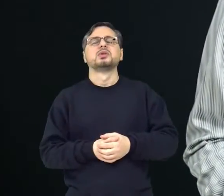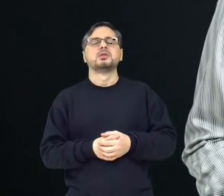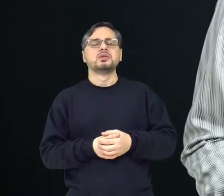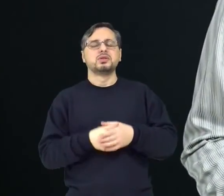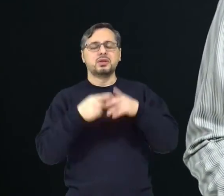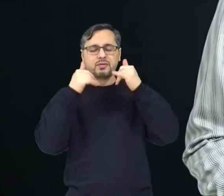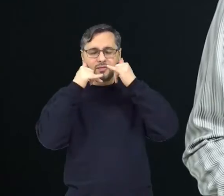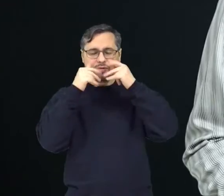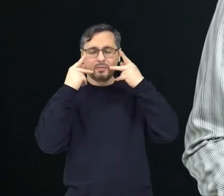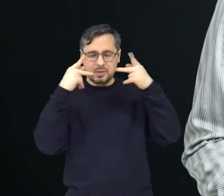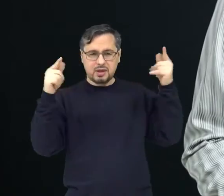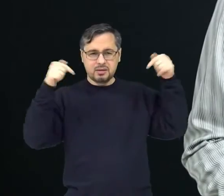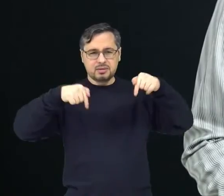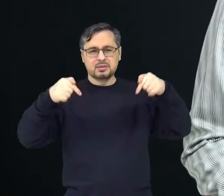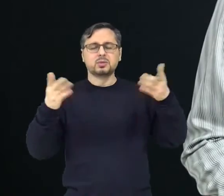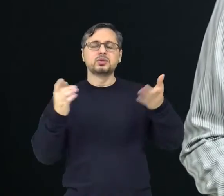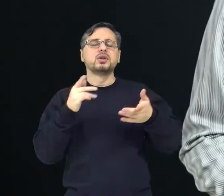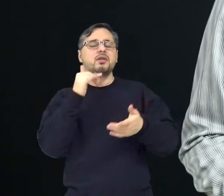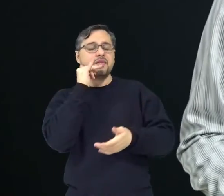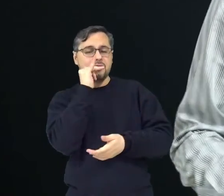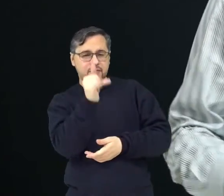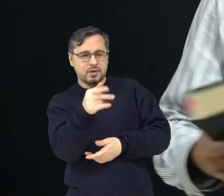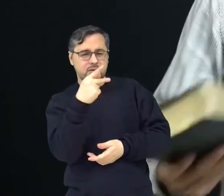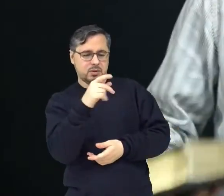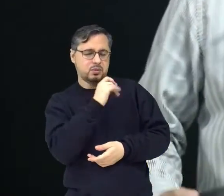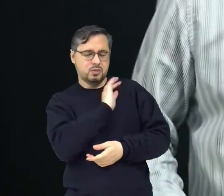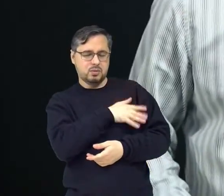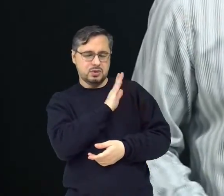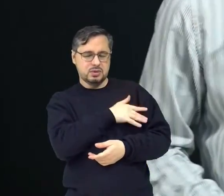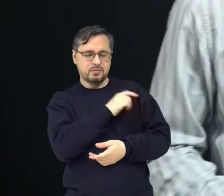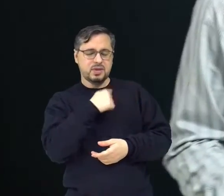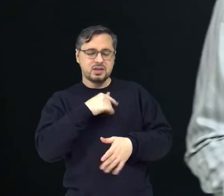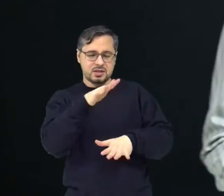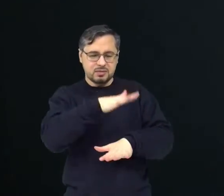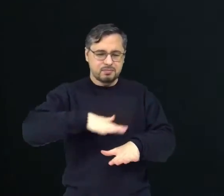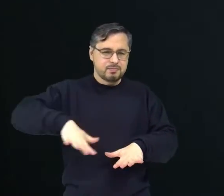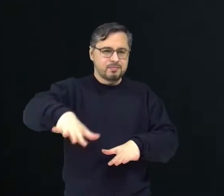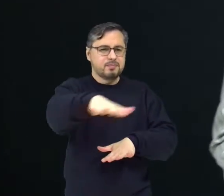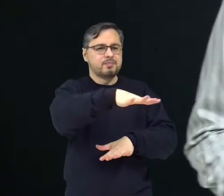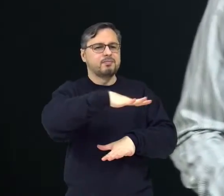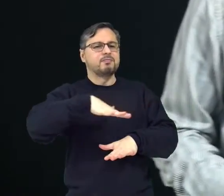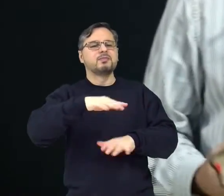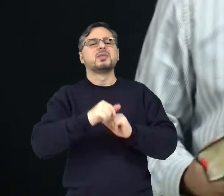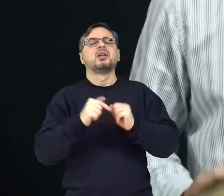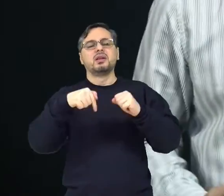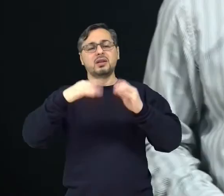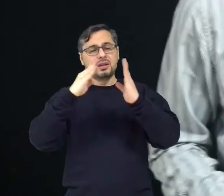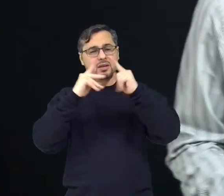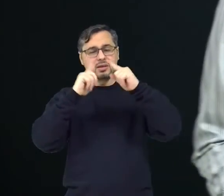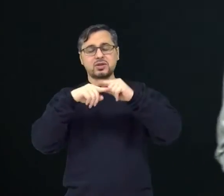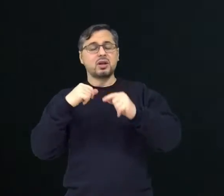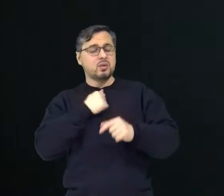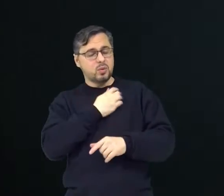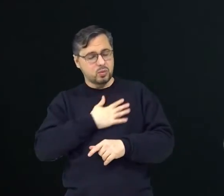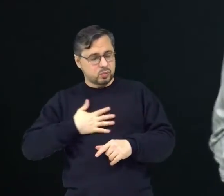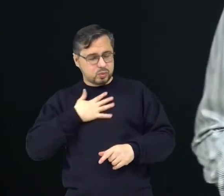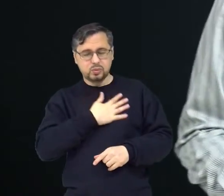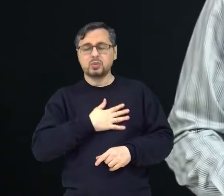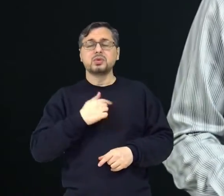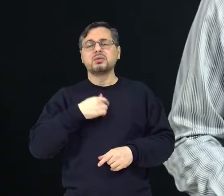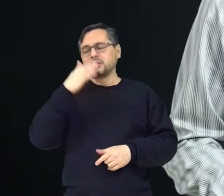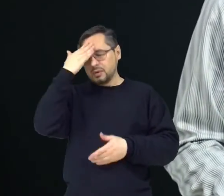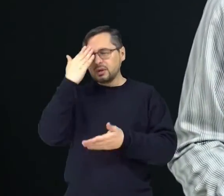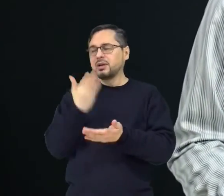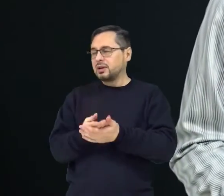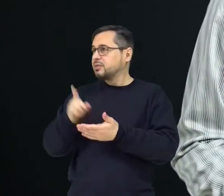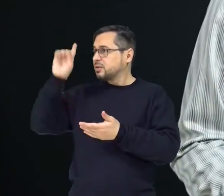discorrida aqui, alcance o seu coração. Essa ambiência é muito gostosa nessa igreja e nós cremos certamente que Deus falará